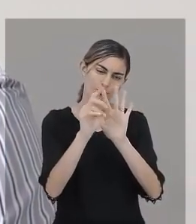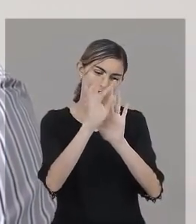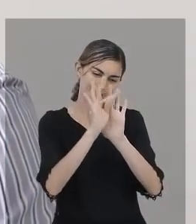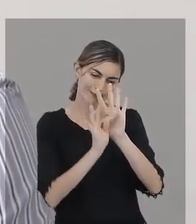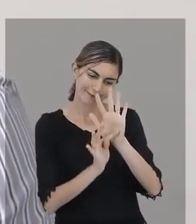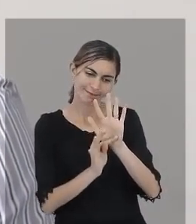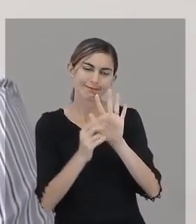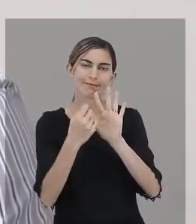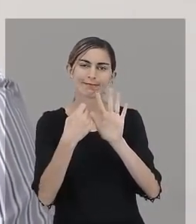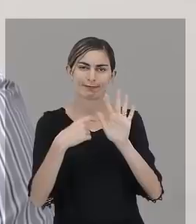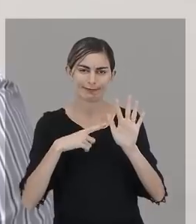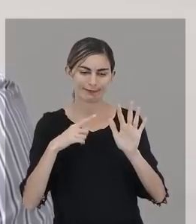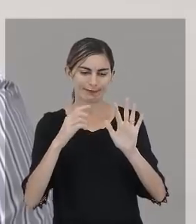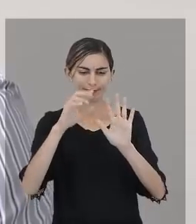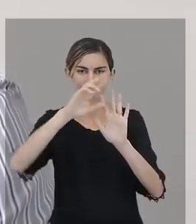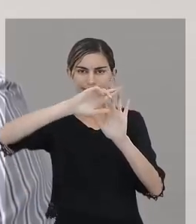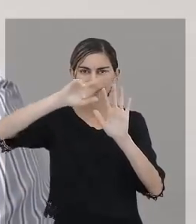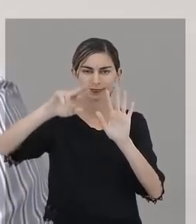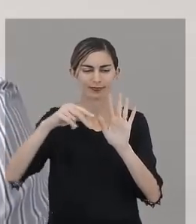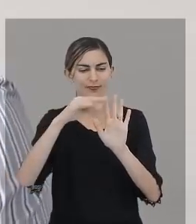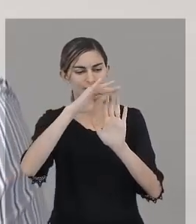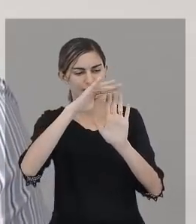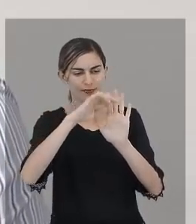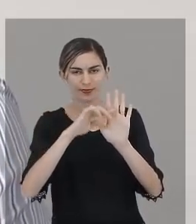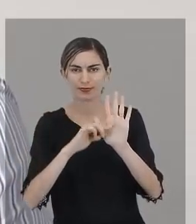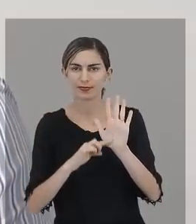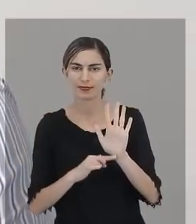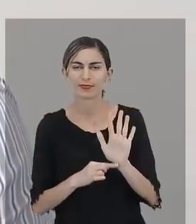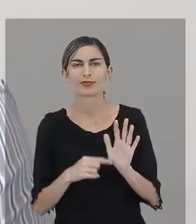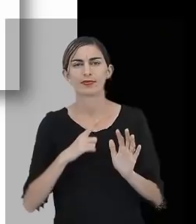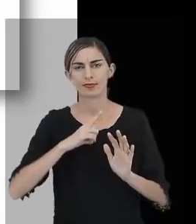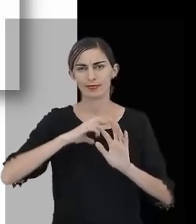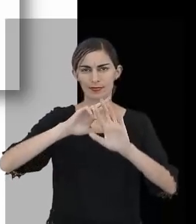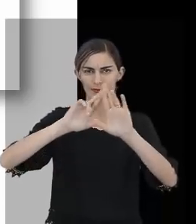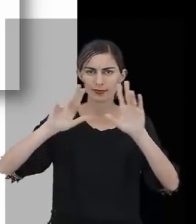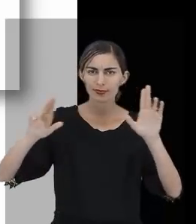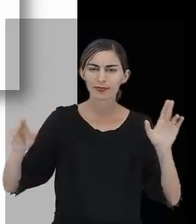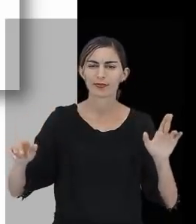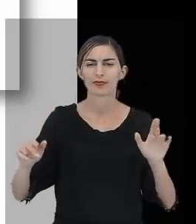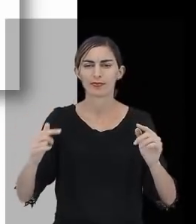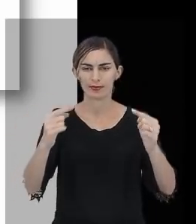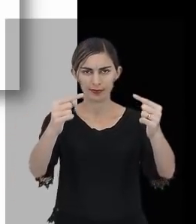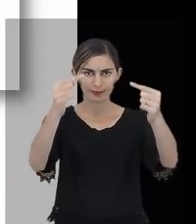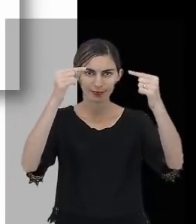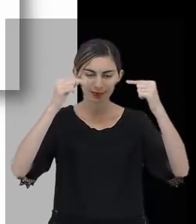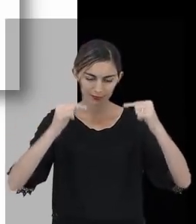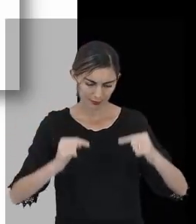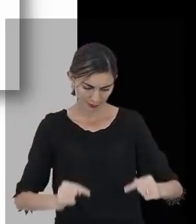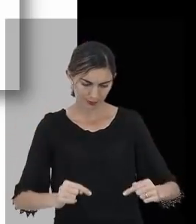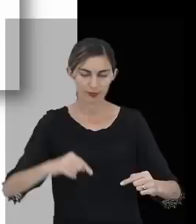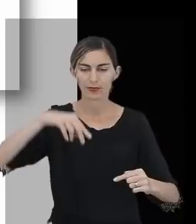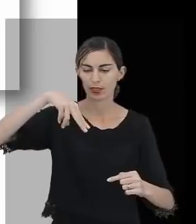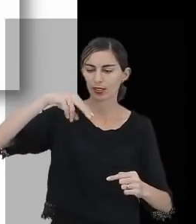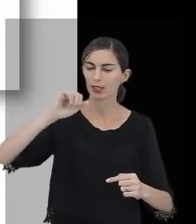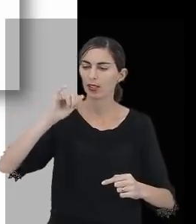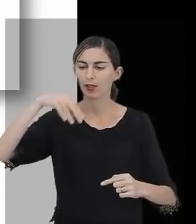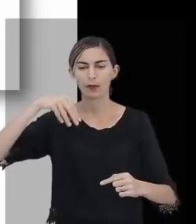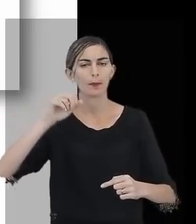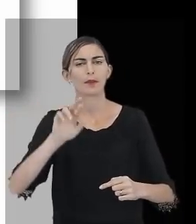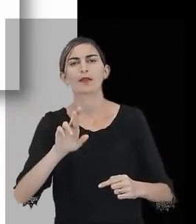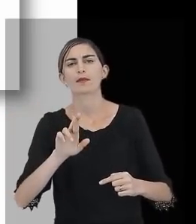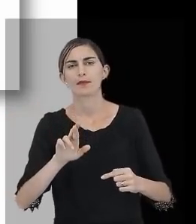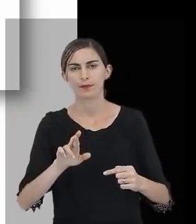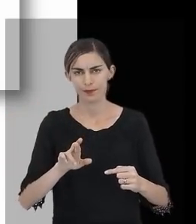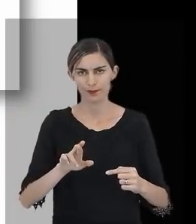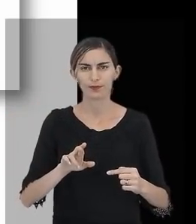primeiro componente, mas os demais componentes estão referenciados. Esse date está abaixo do name, certo,